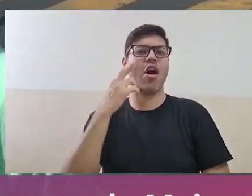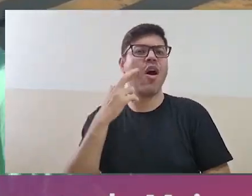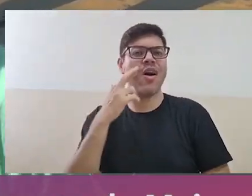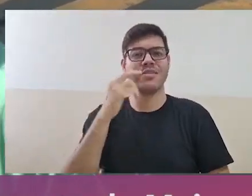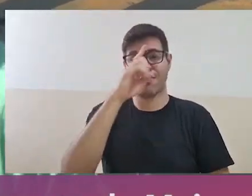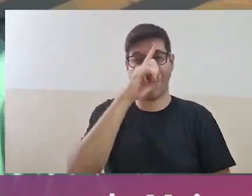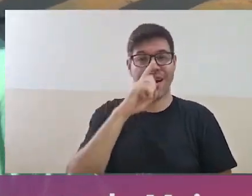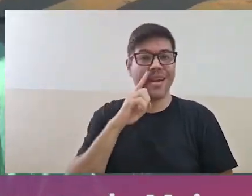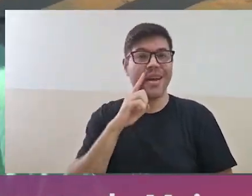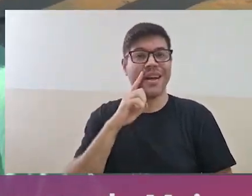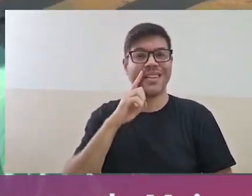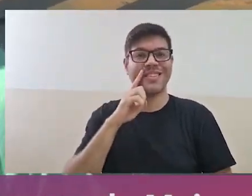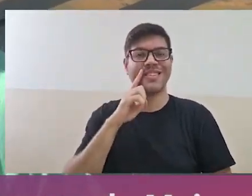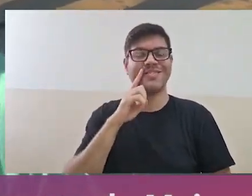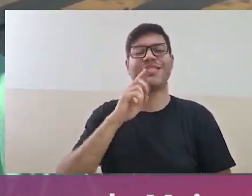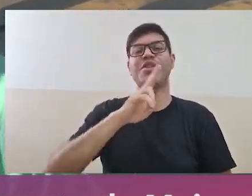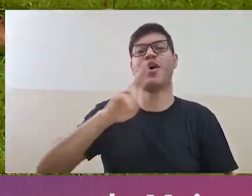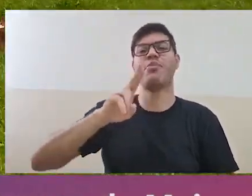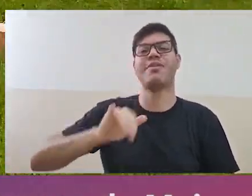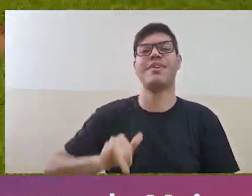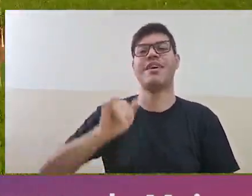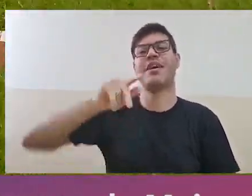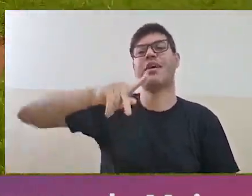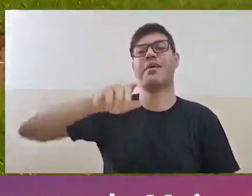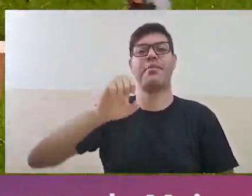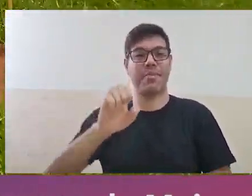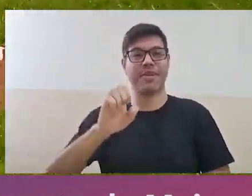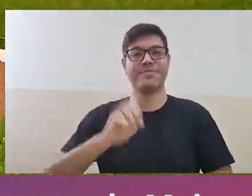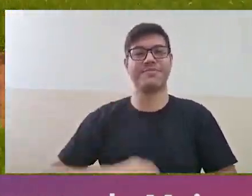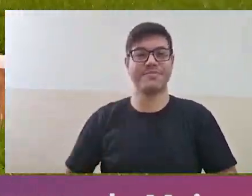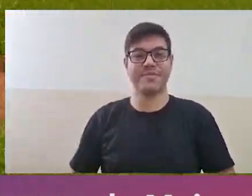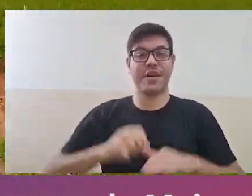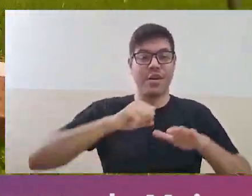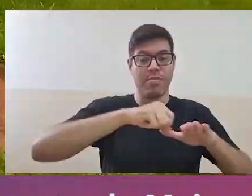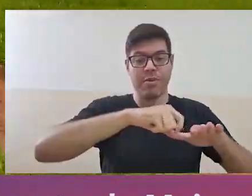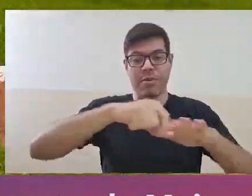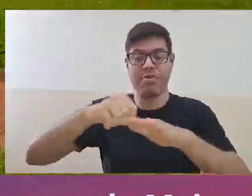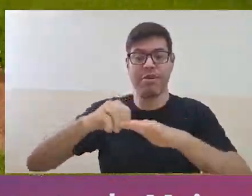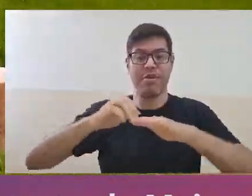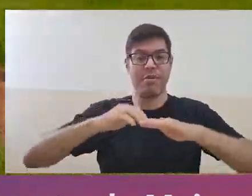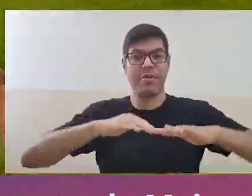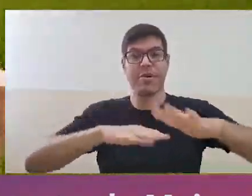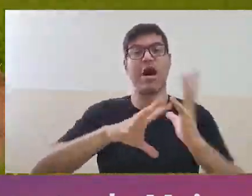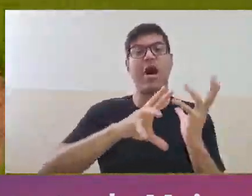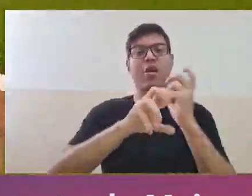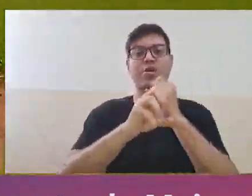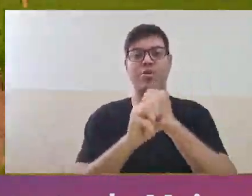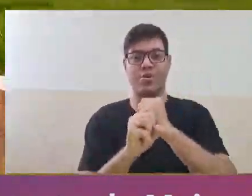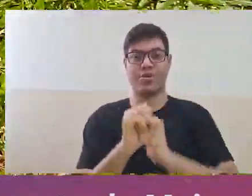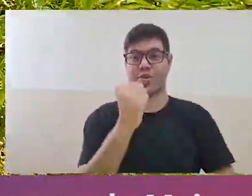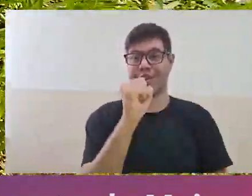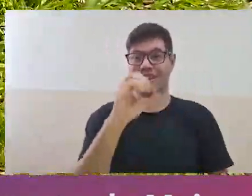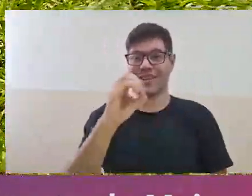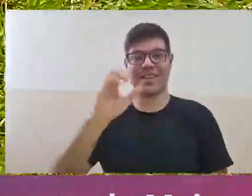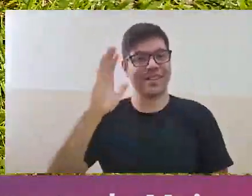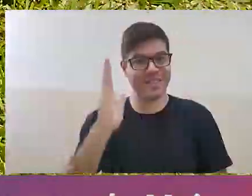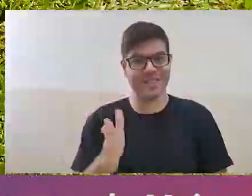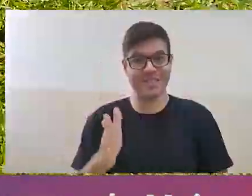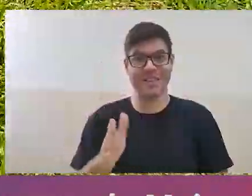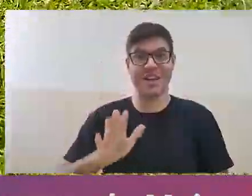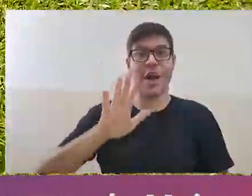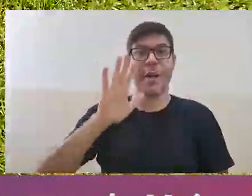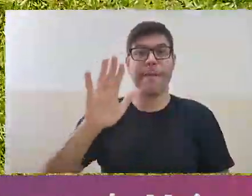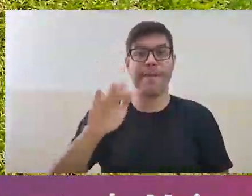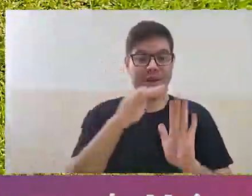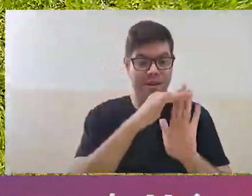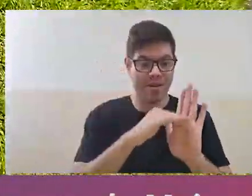ipê amarelo e outras variedades também. Mais de 80 mudas já foram plantadas na Avenida Limeira e, segundo o cronograma